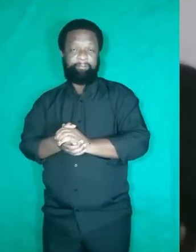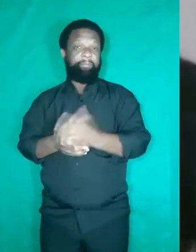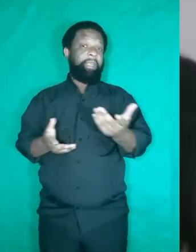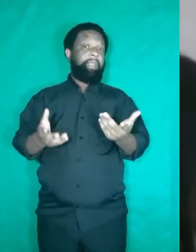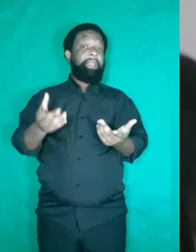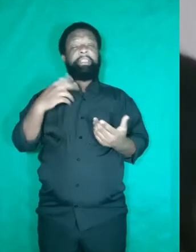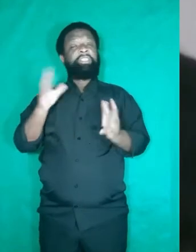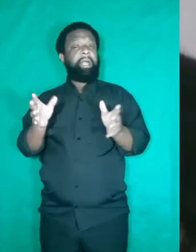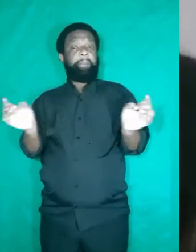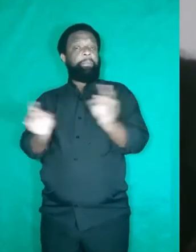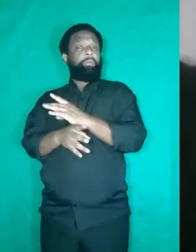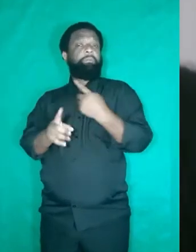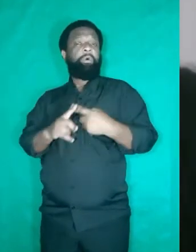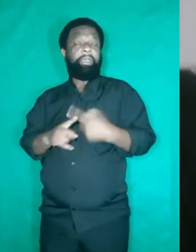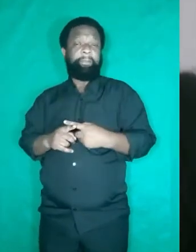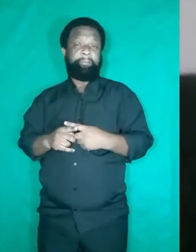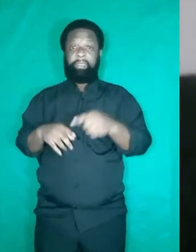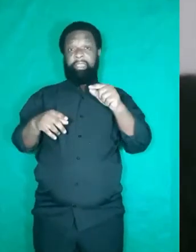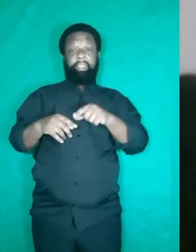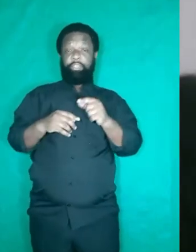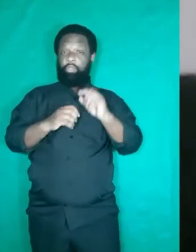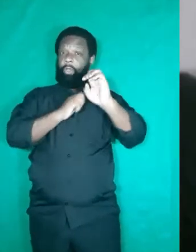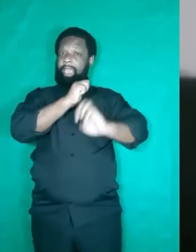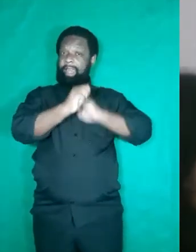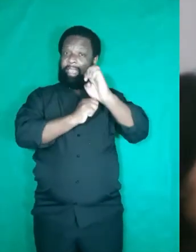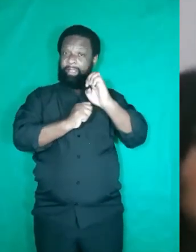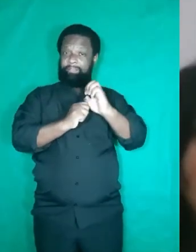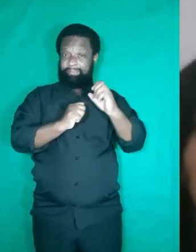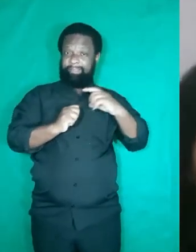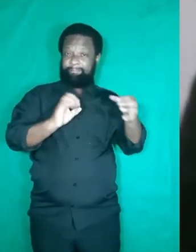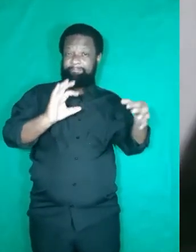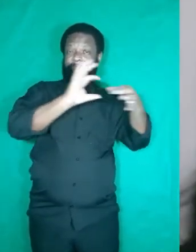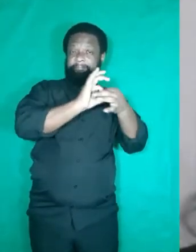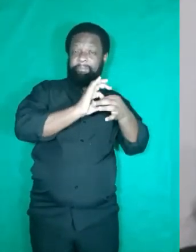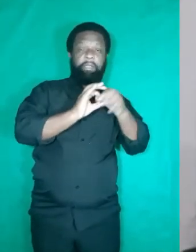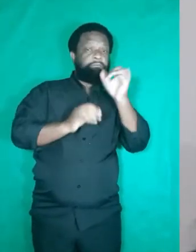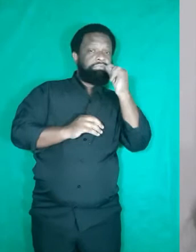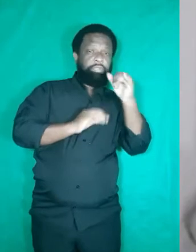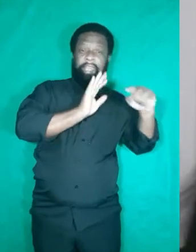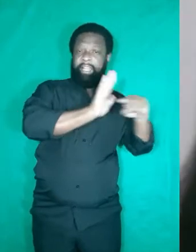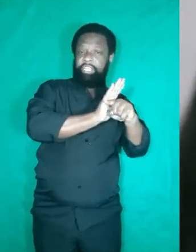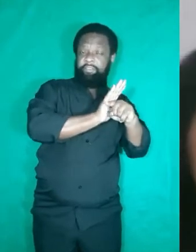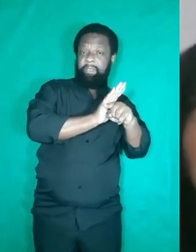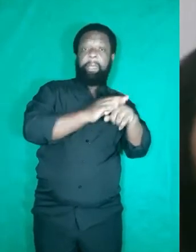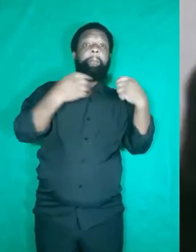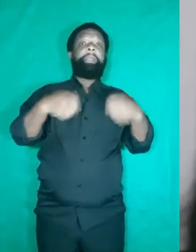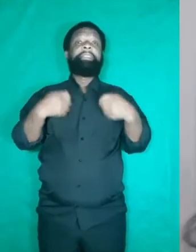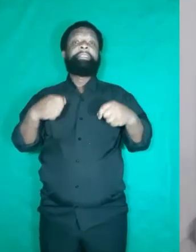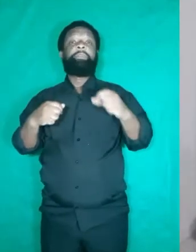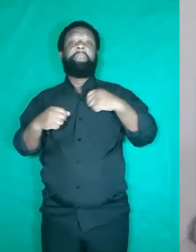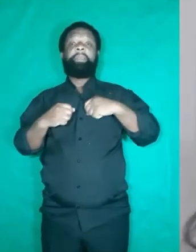Por que eu já coloquei ela assim? Como os elétrons ligantes são elétrons e têm carga negativa, eles